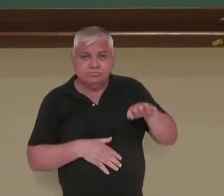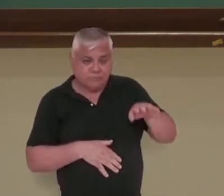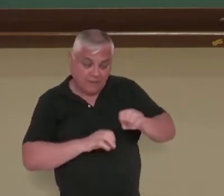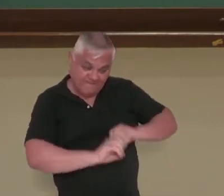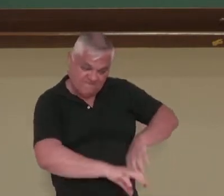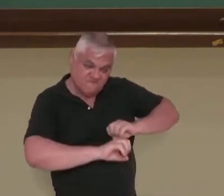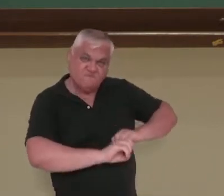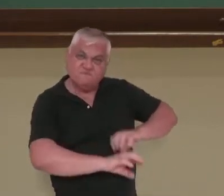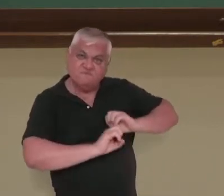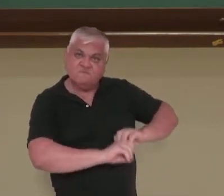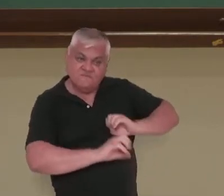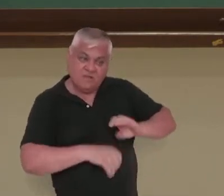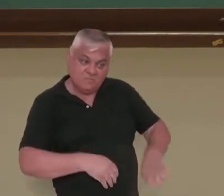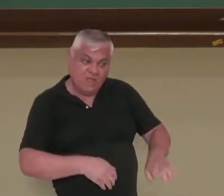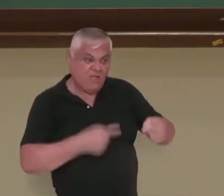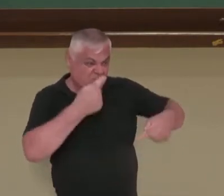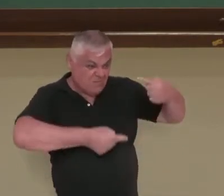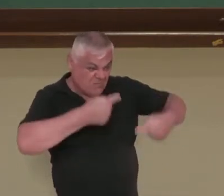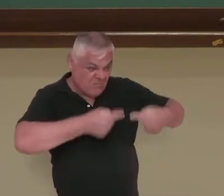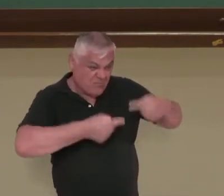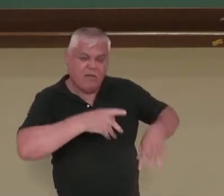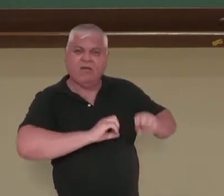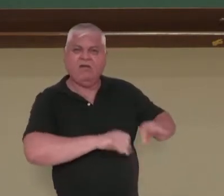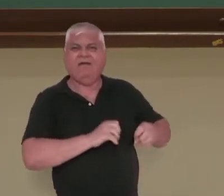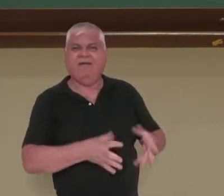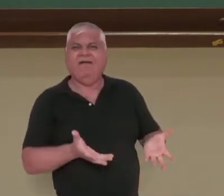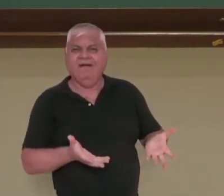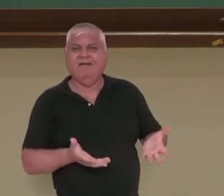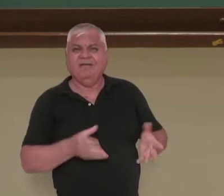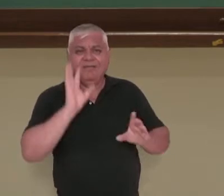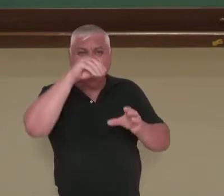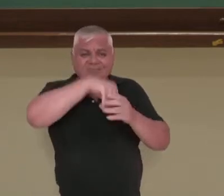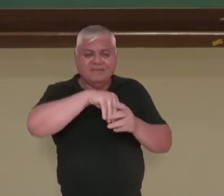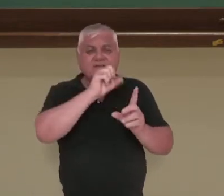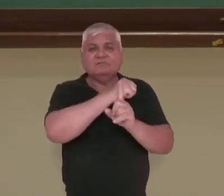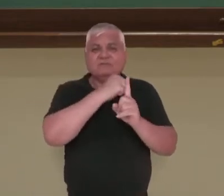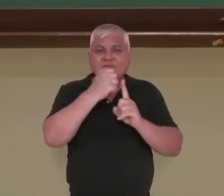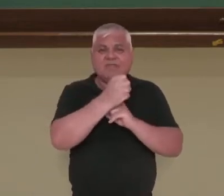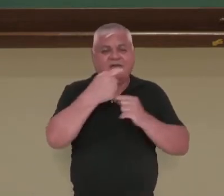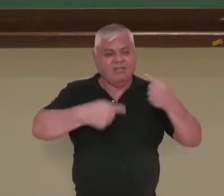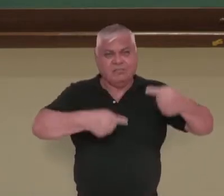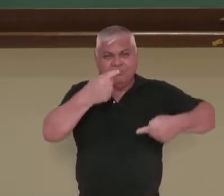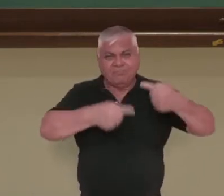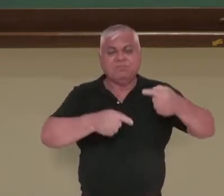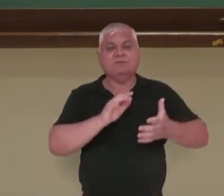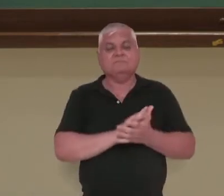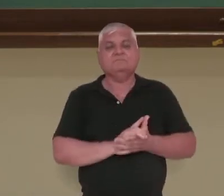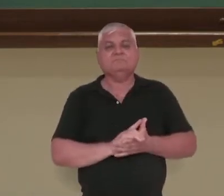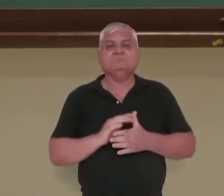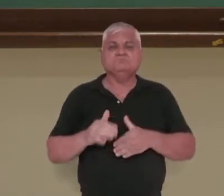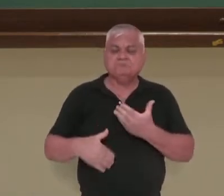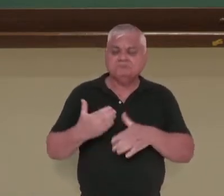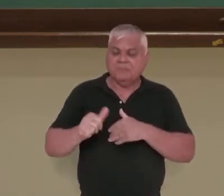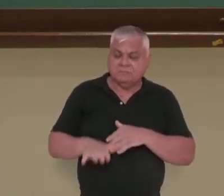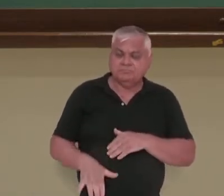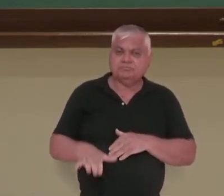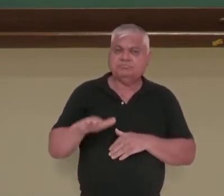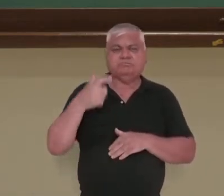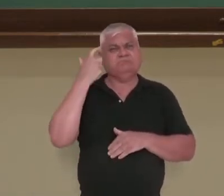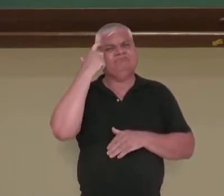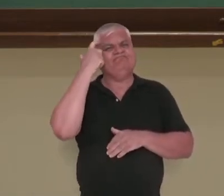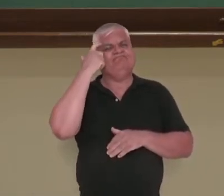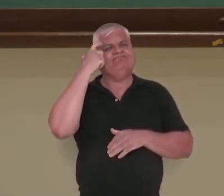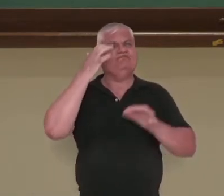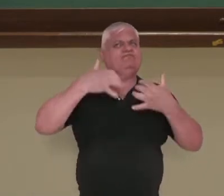preparados para viver nesse mundo competitivo, nessa sociedade competitiva. A partir daí, então, foi feita uma